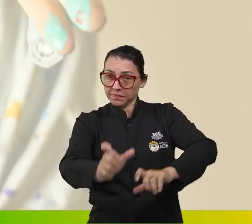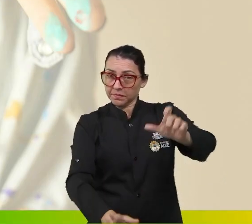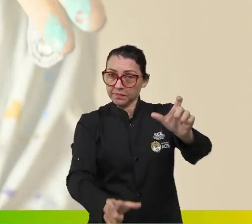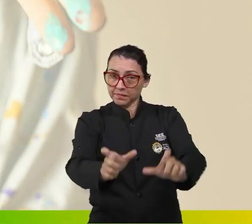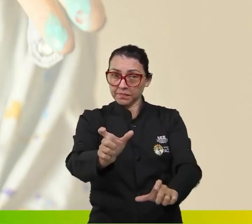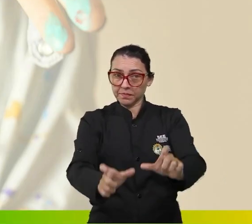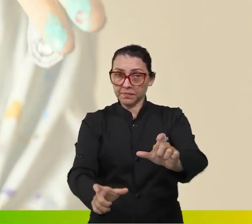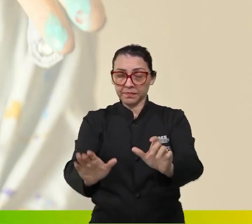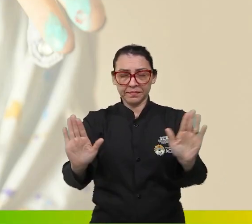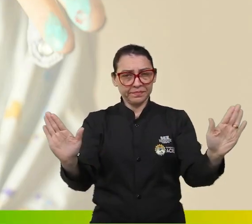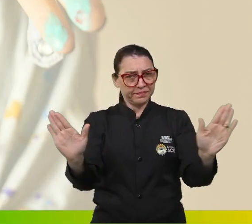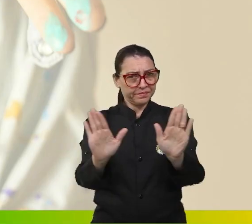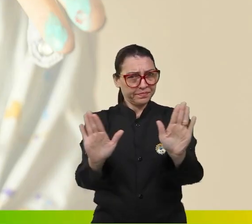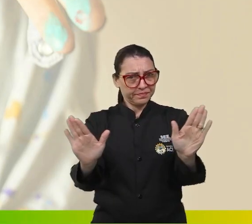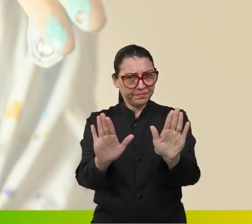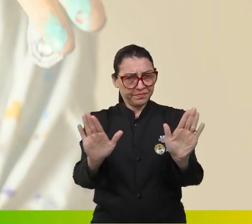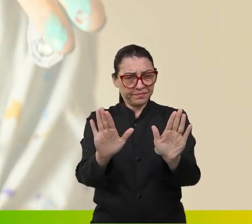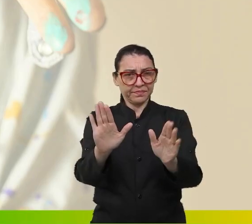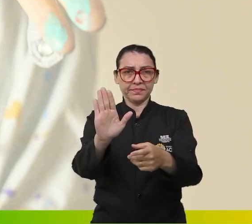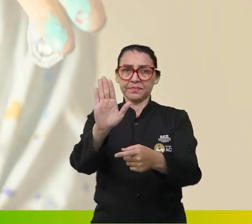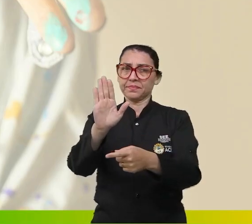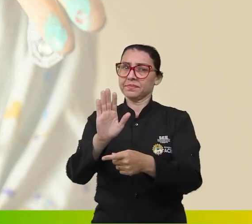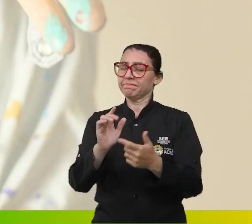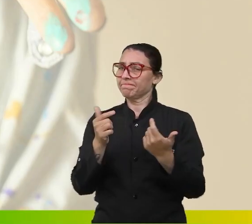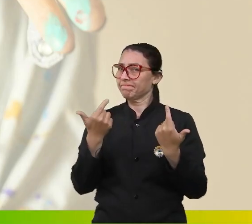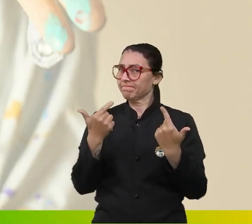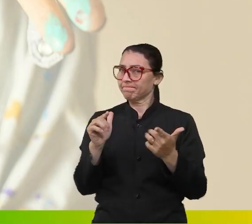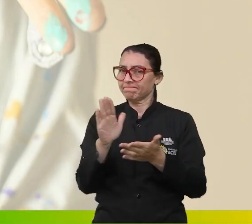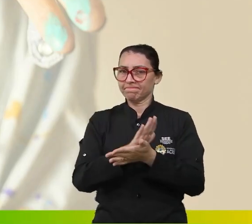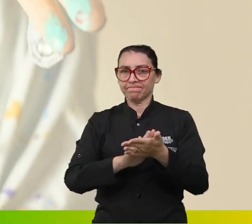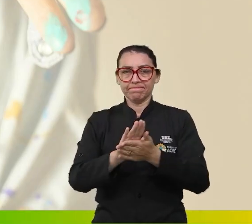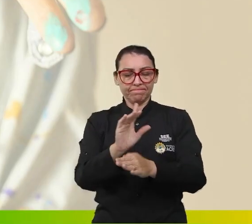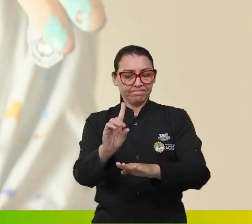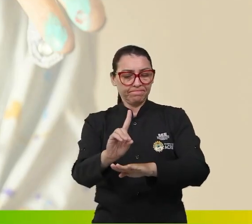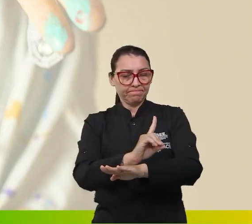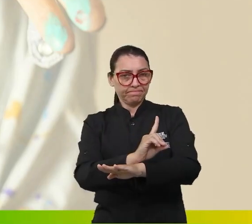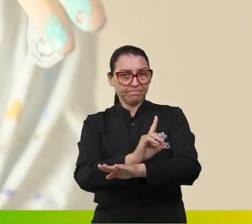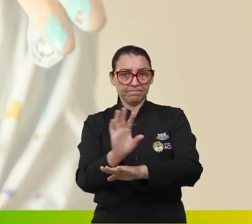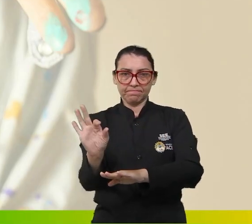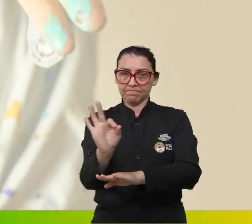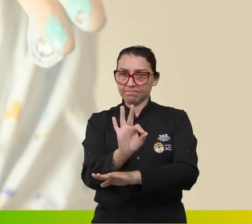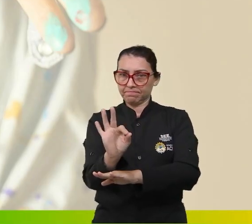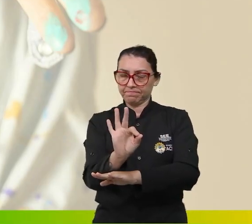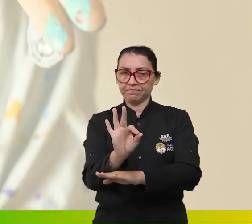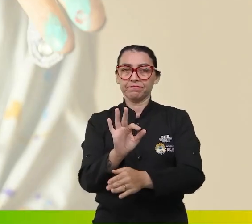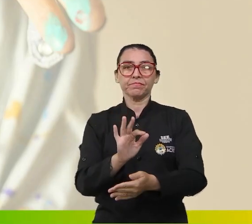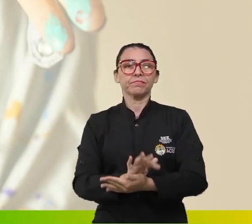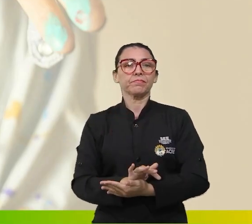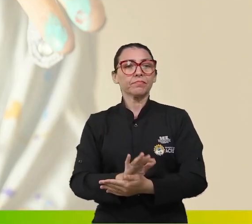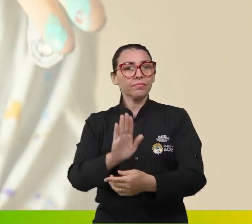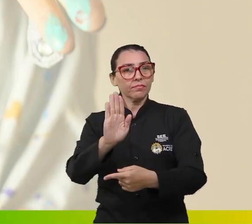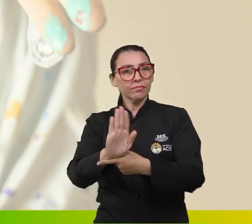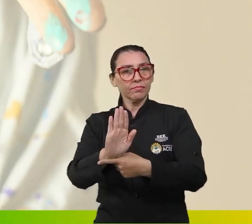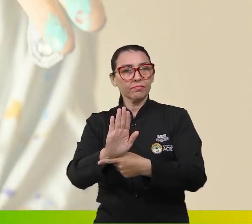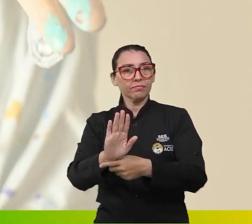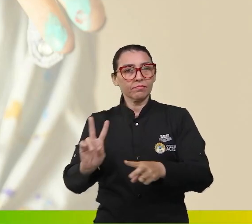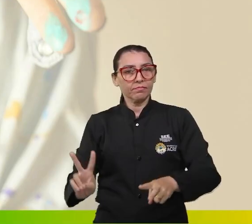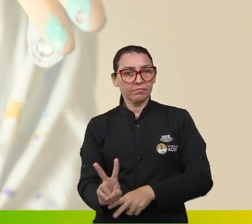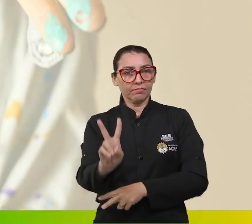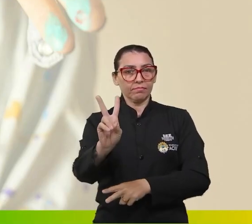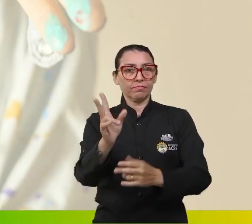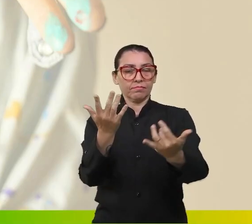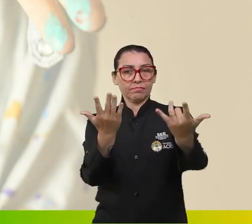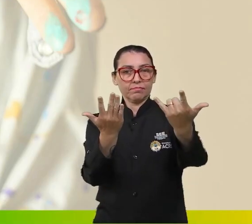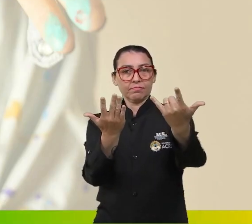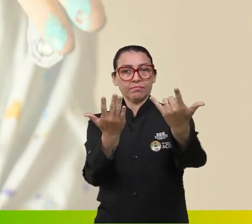interação digital com o público. A gente não tem aqui uma interação digital. Letra B, a valorização